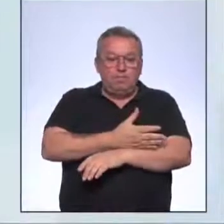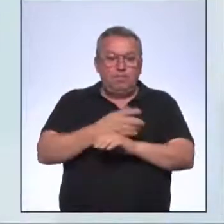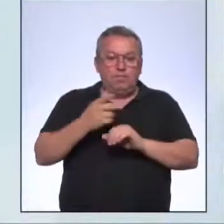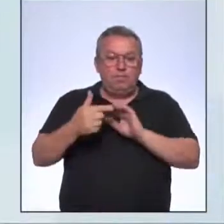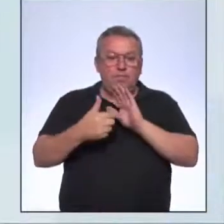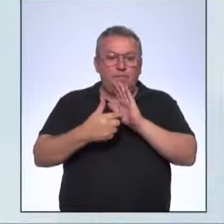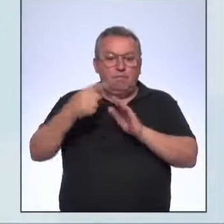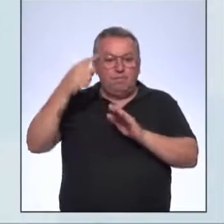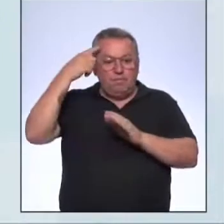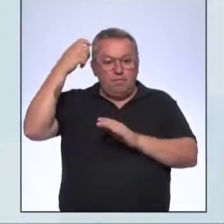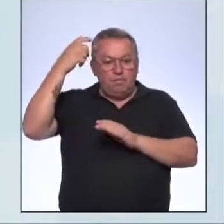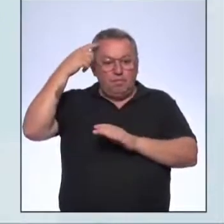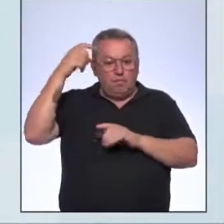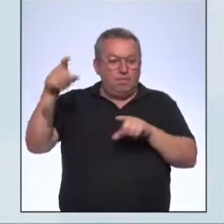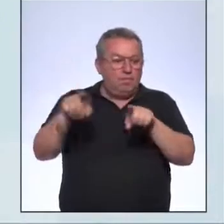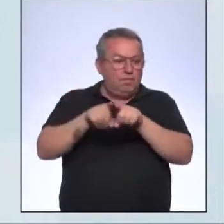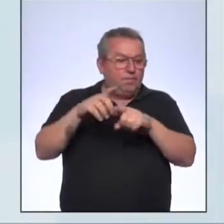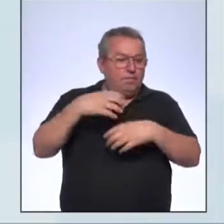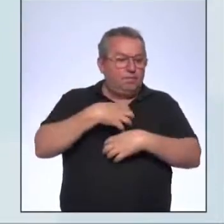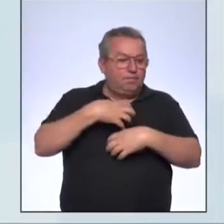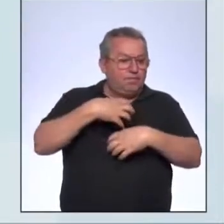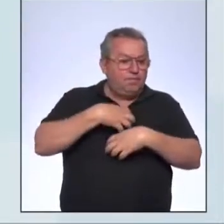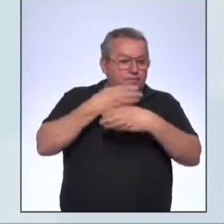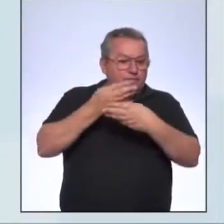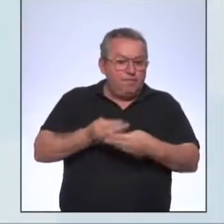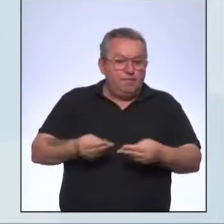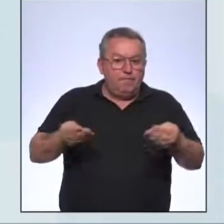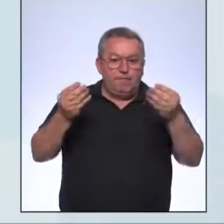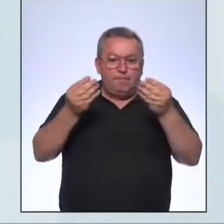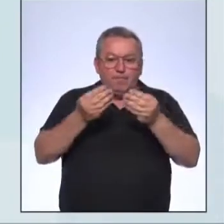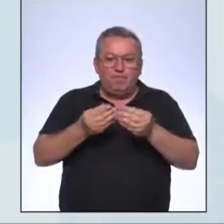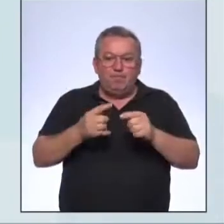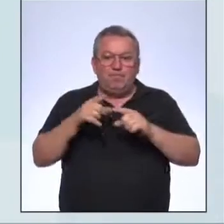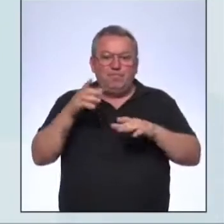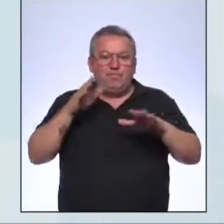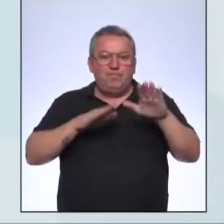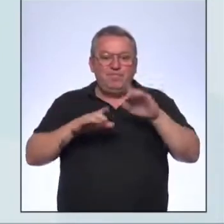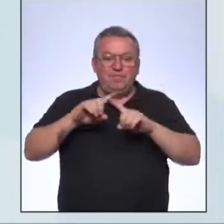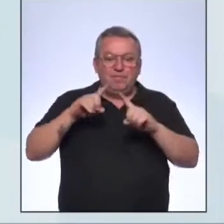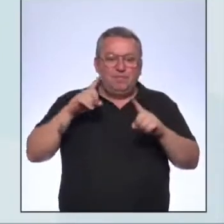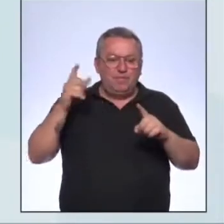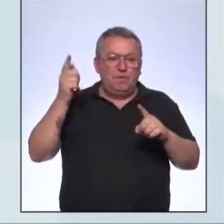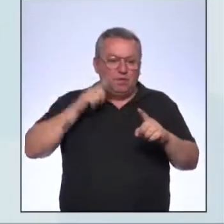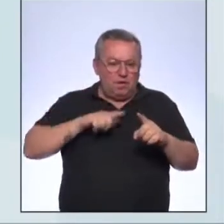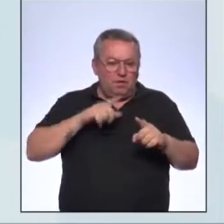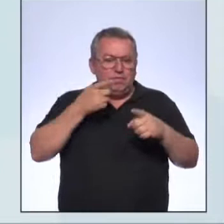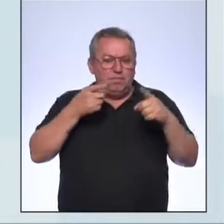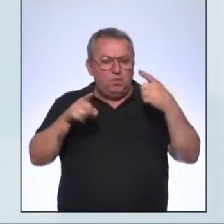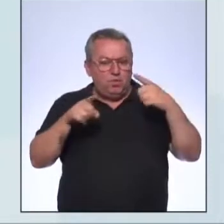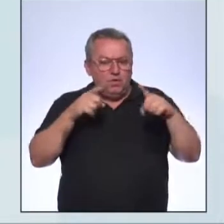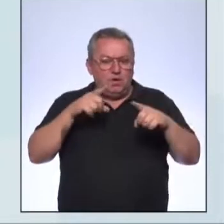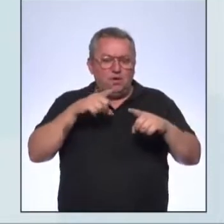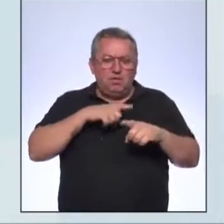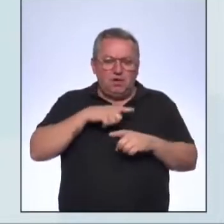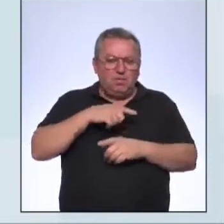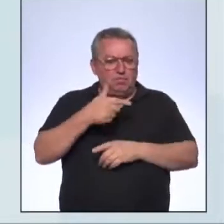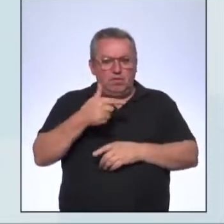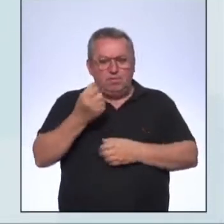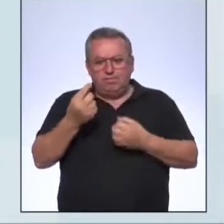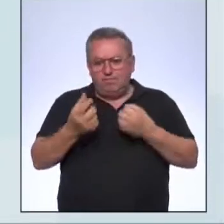expressam ideias, emoções, sentimentos e aquilo que eu falei, às vezes são sustentados ou não por